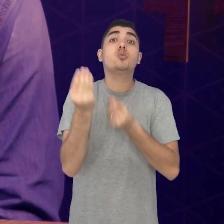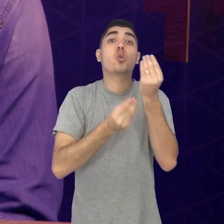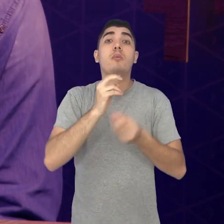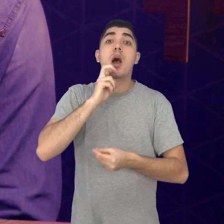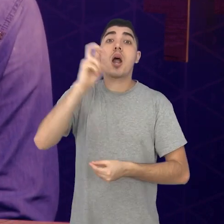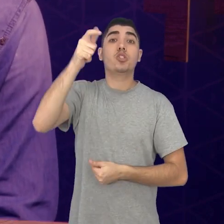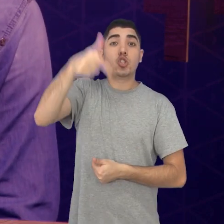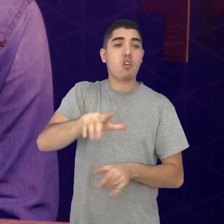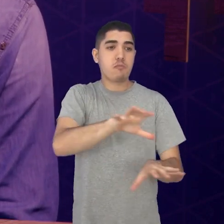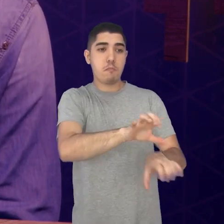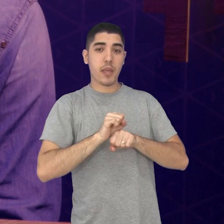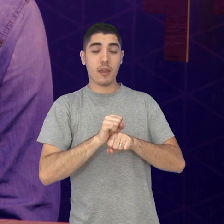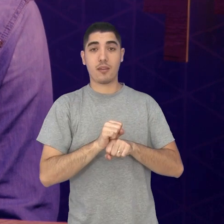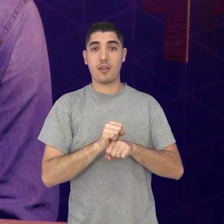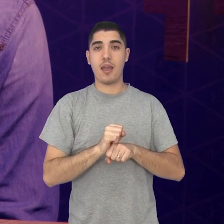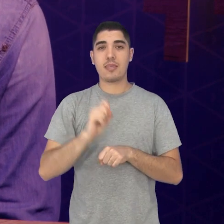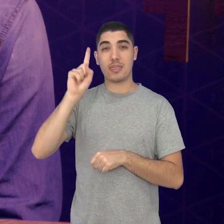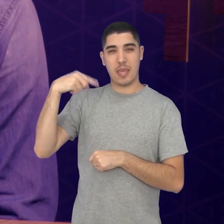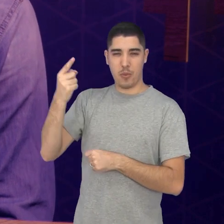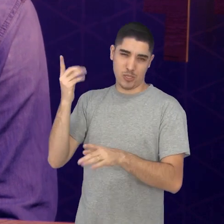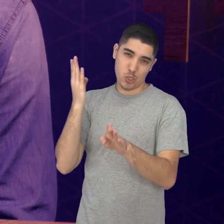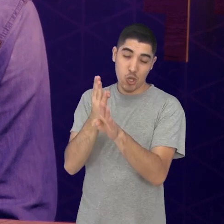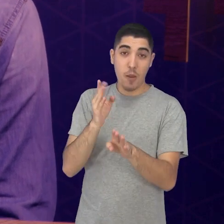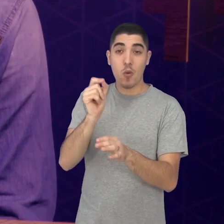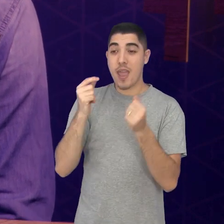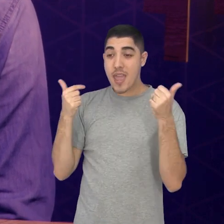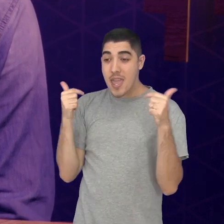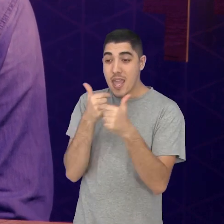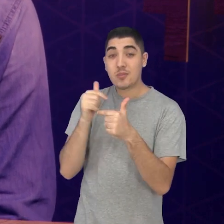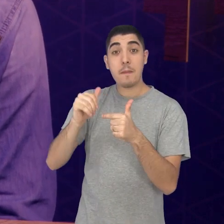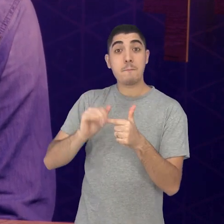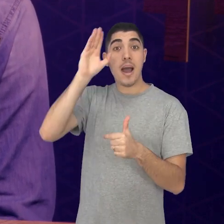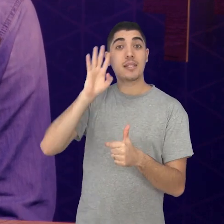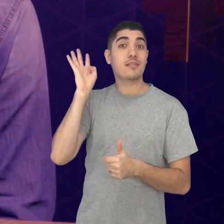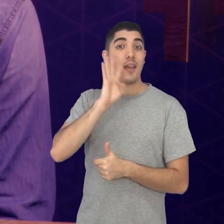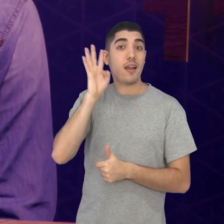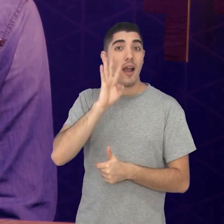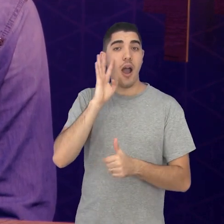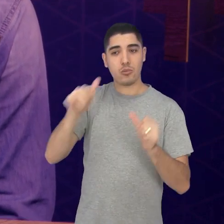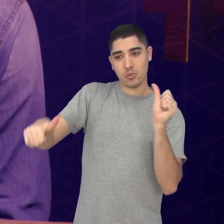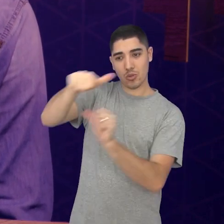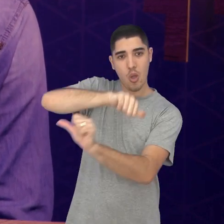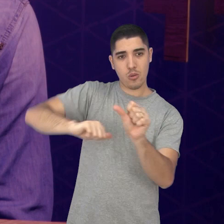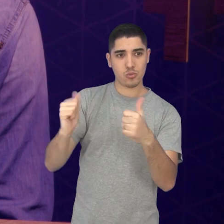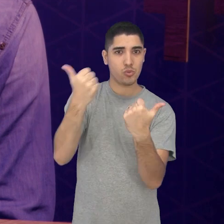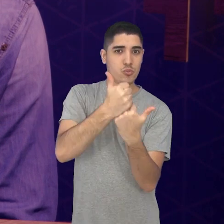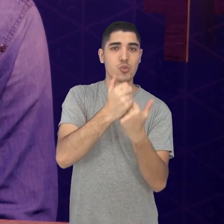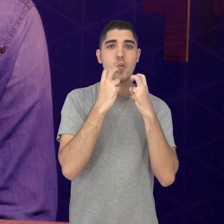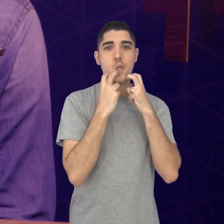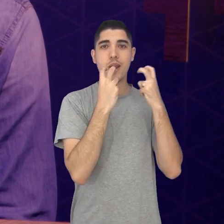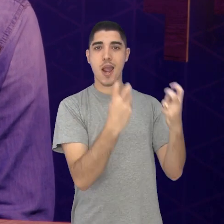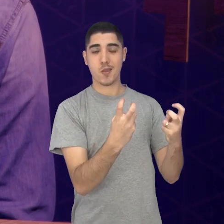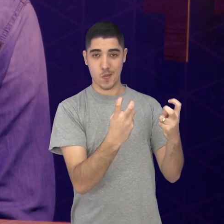gente descobre que o riso é mais potente que o grito. Se eles começassem a usar aquilo